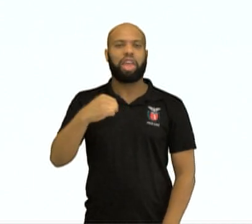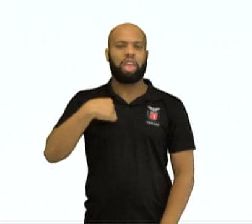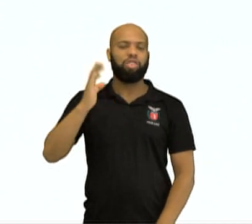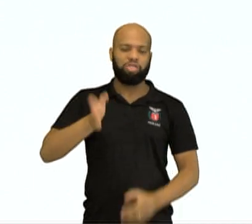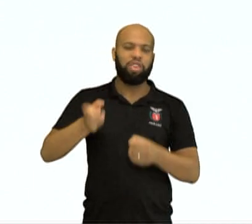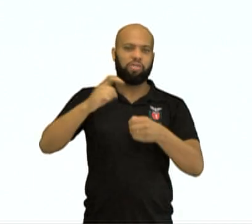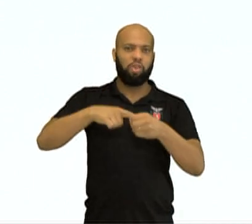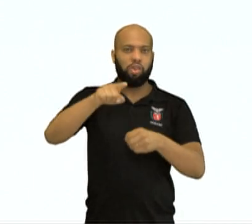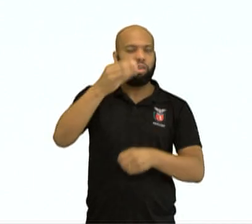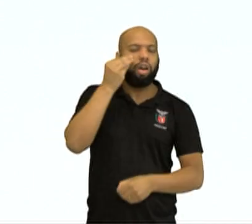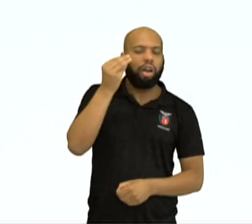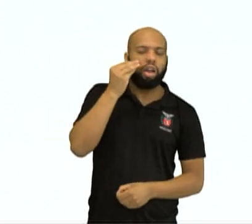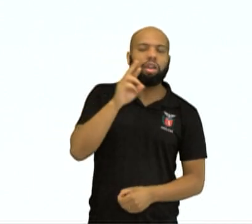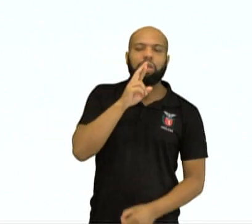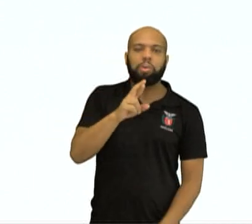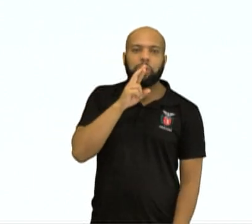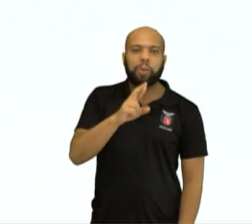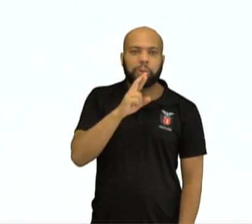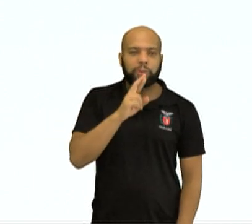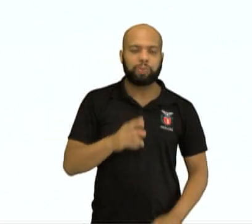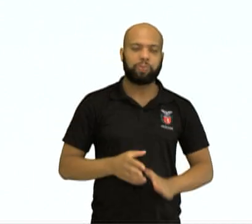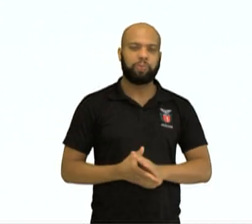volto, tá? Você tem uns minutinhos aí.